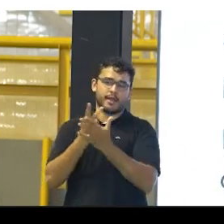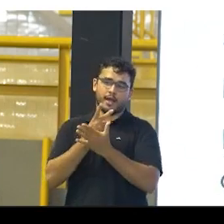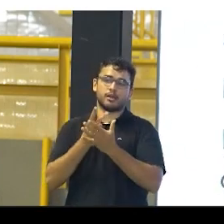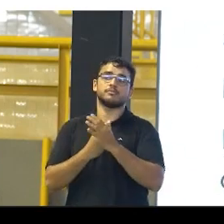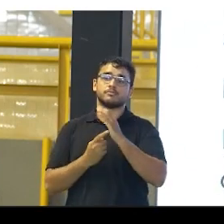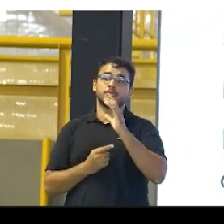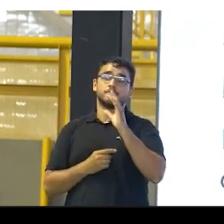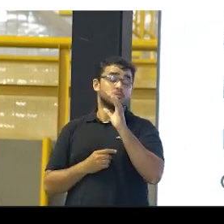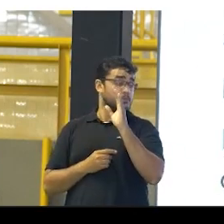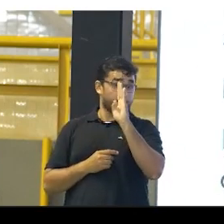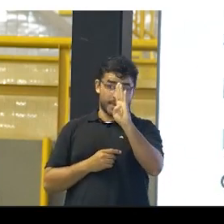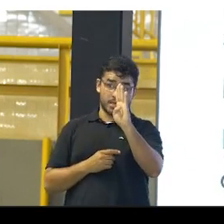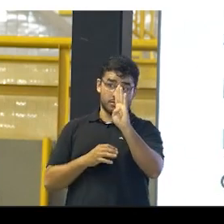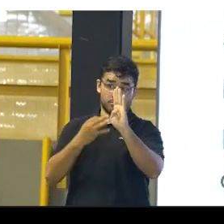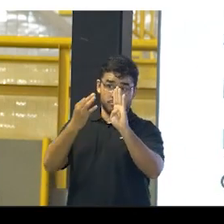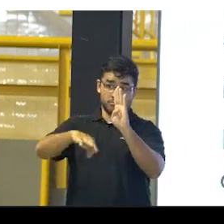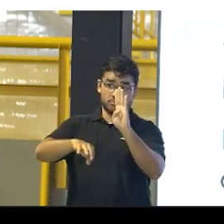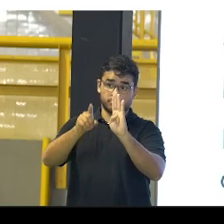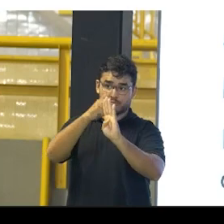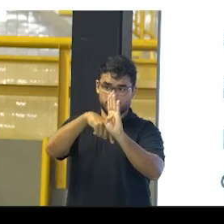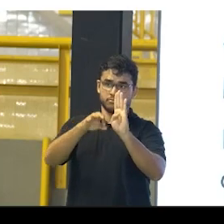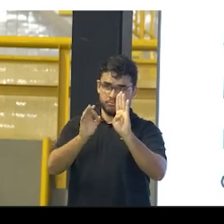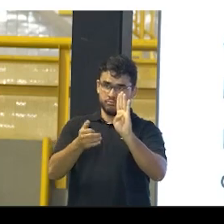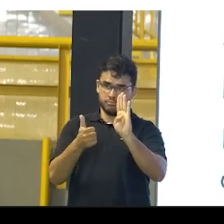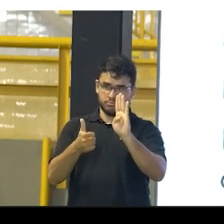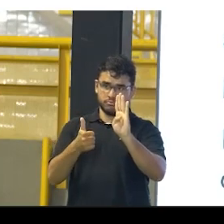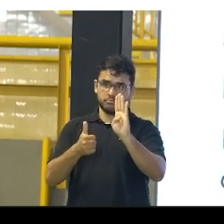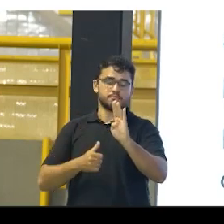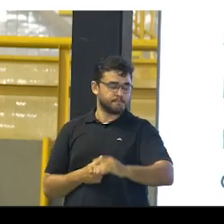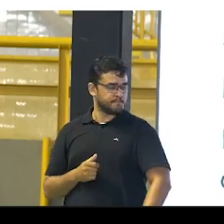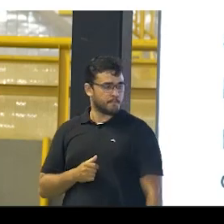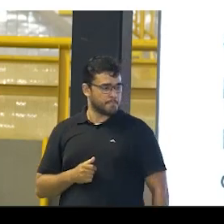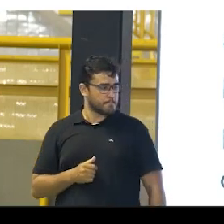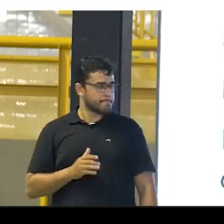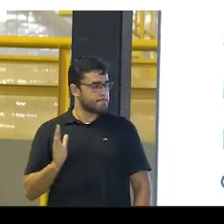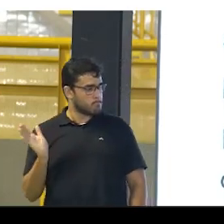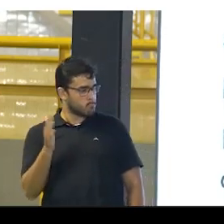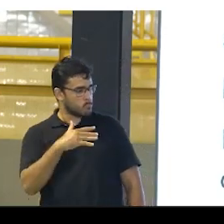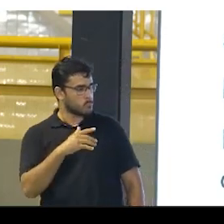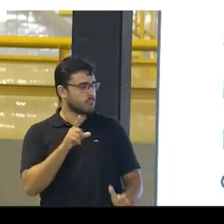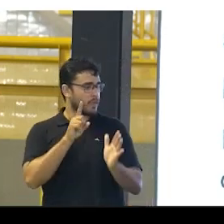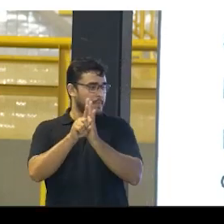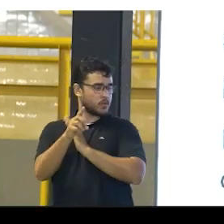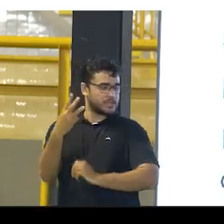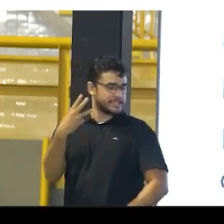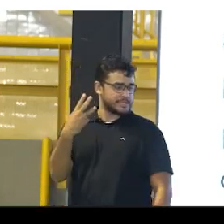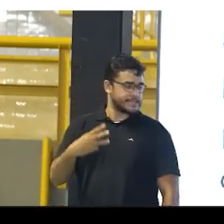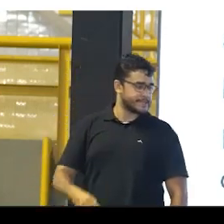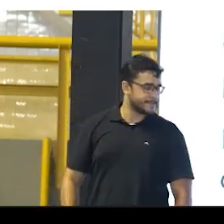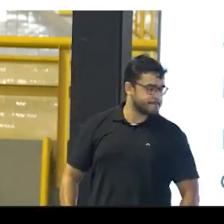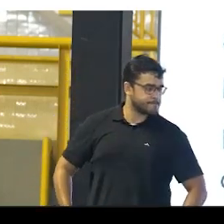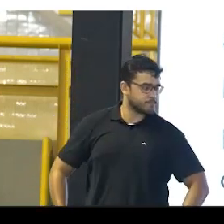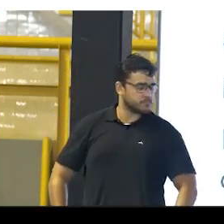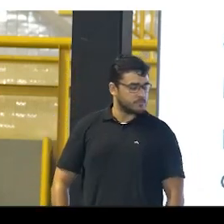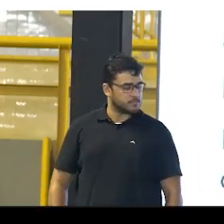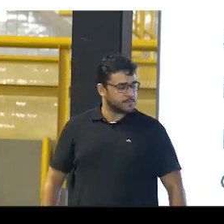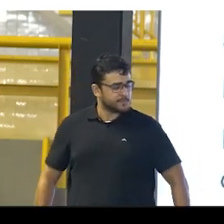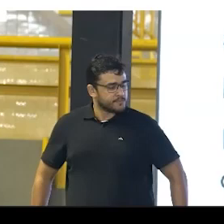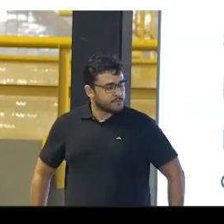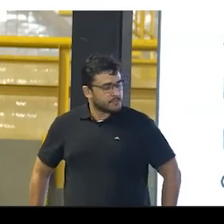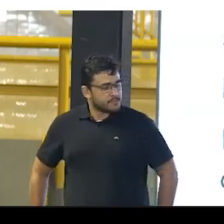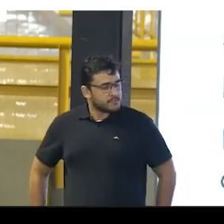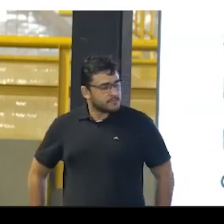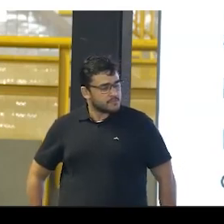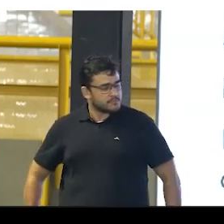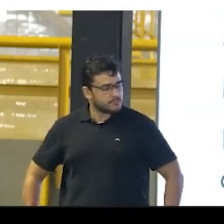embora. Dá tempo de fazer a terceira, professor? Dá. Prometo que já eu deixo vocês sossegados. Mas vamos lá.